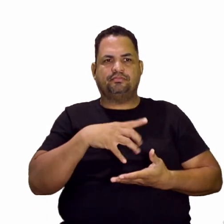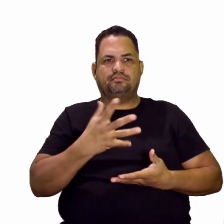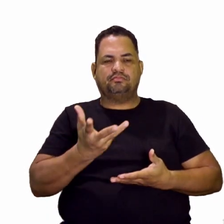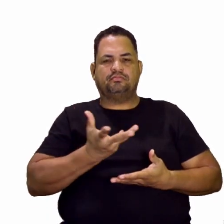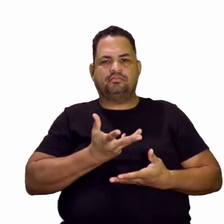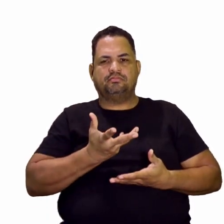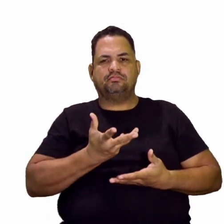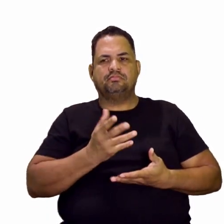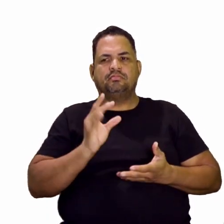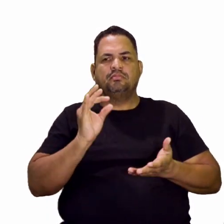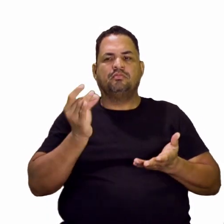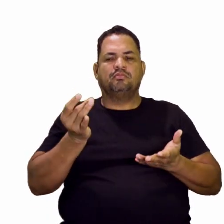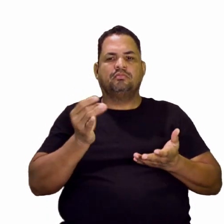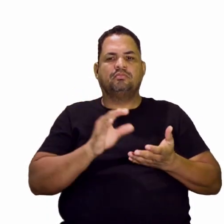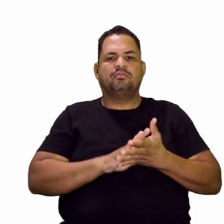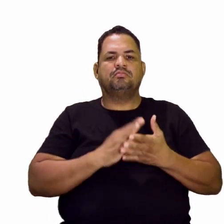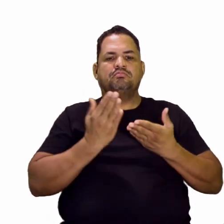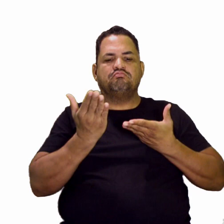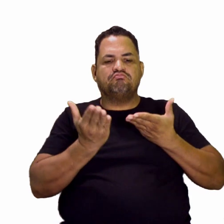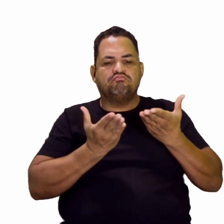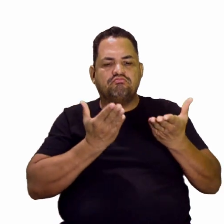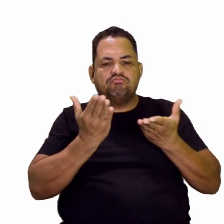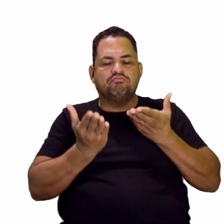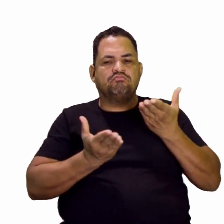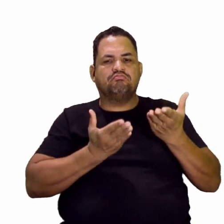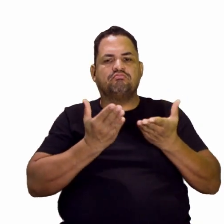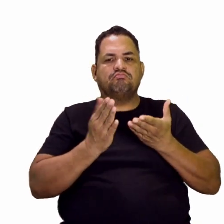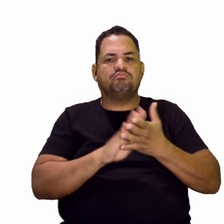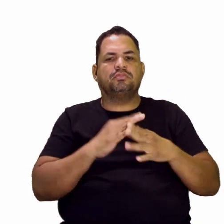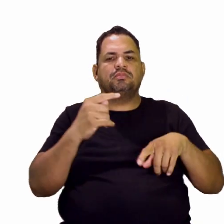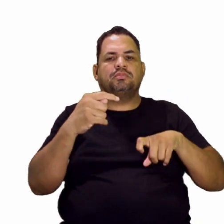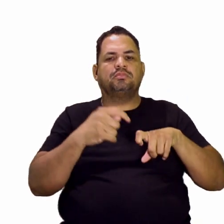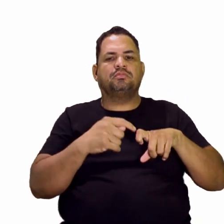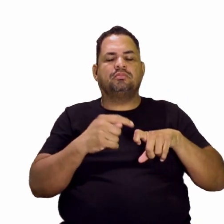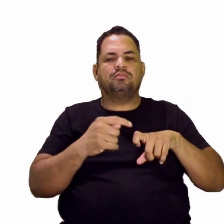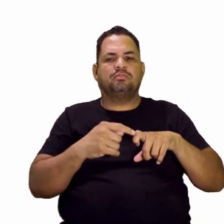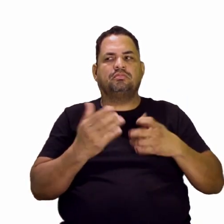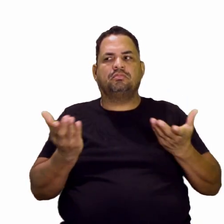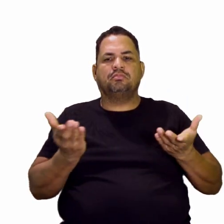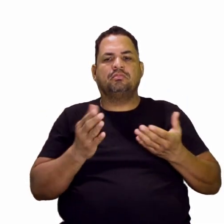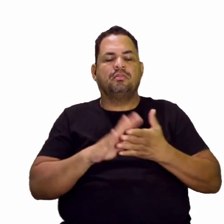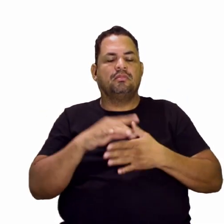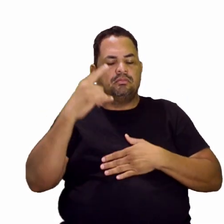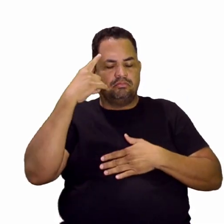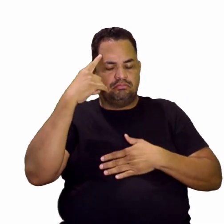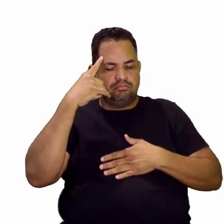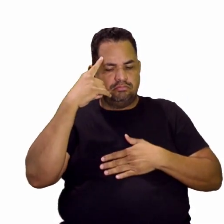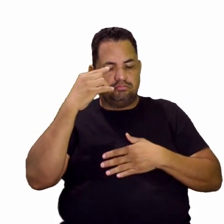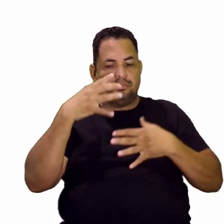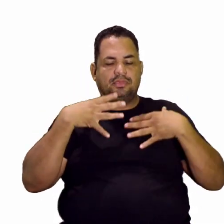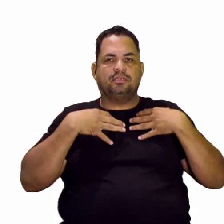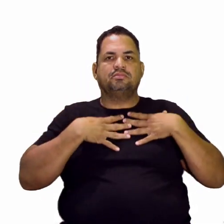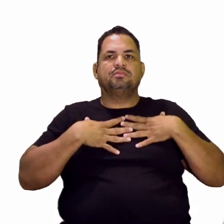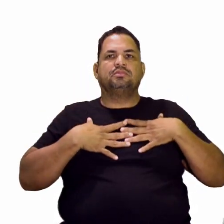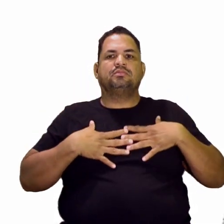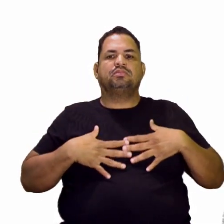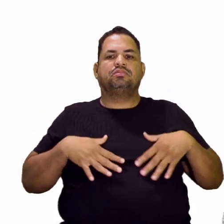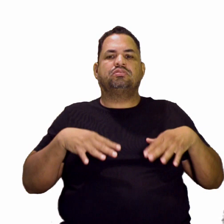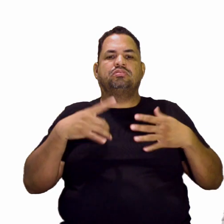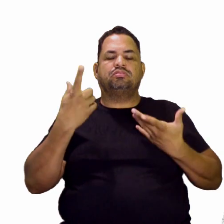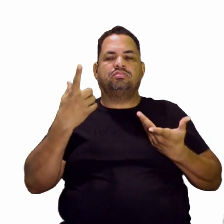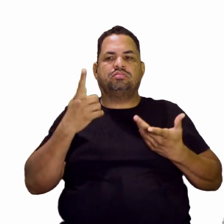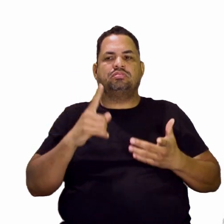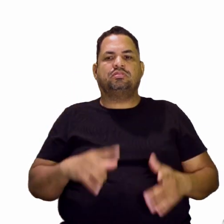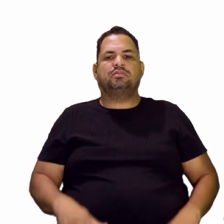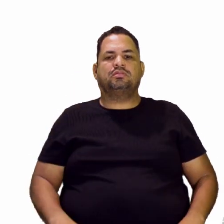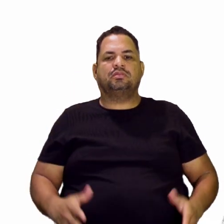quis ali, né? Que foi o atendimento médico. Então, nesse momento, a minha cabeça relaxa. E é como se ela